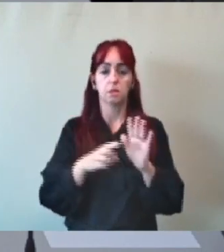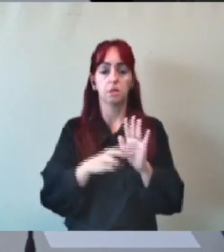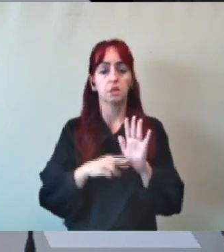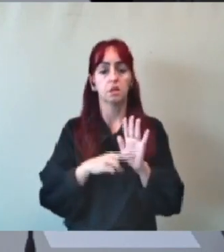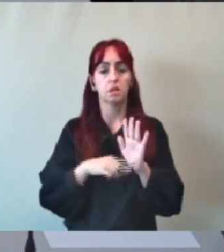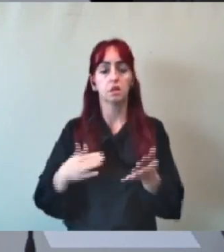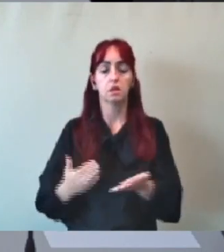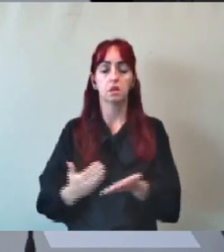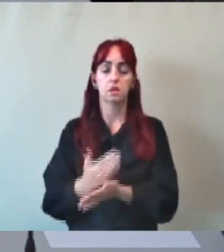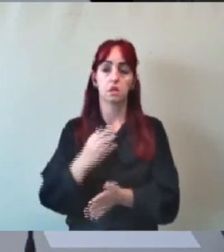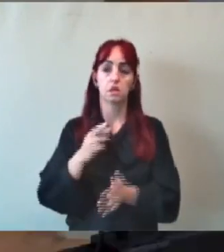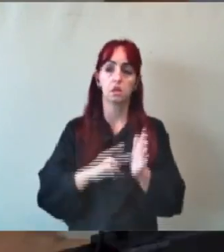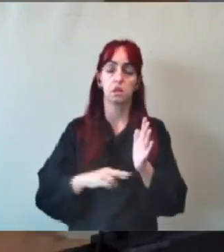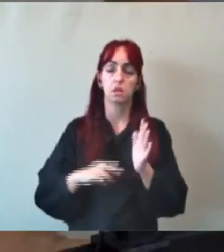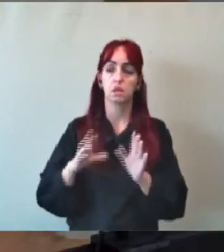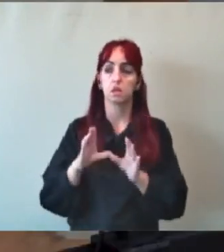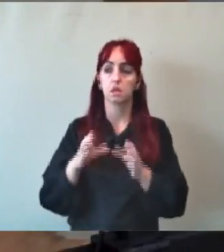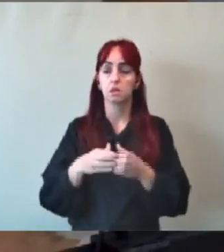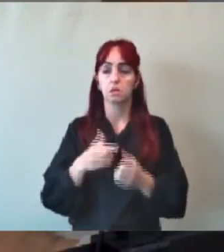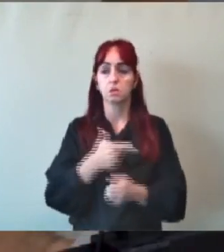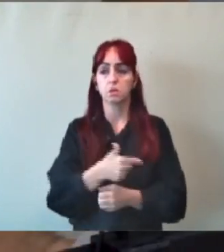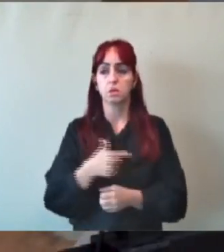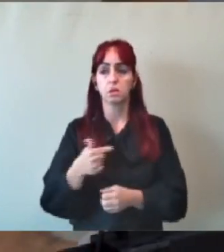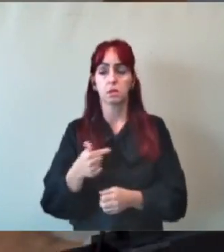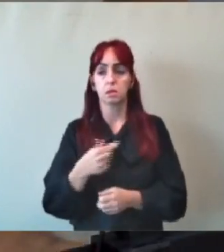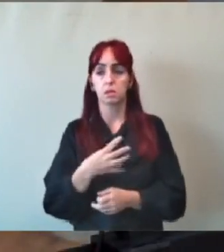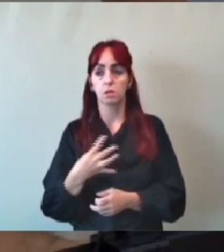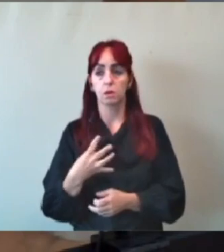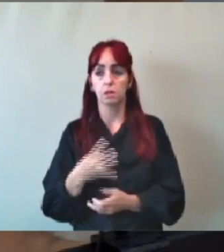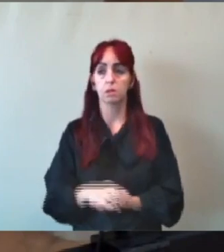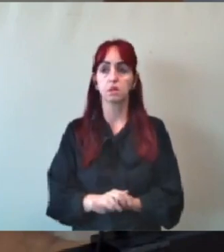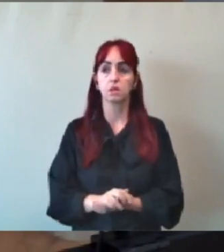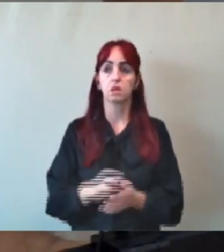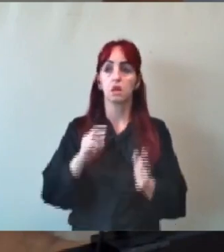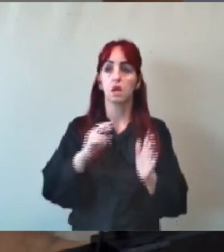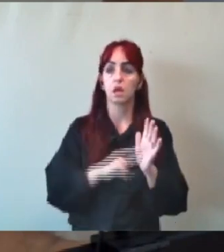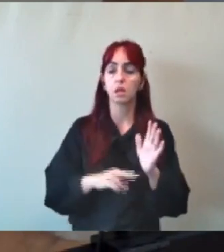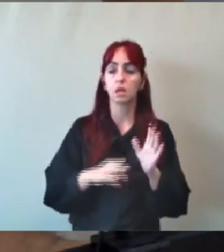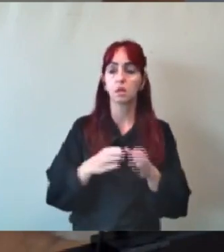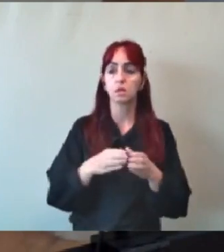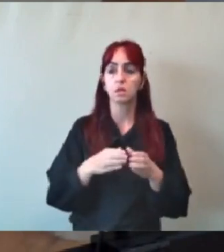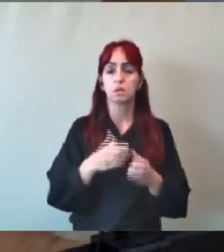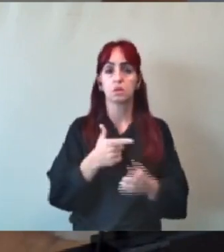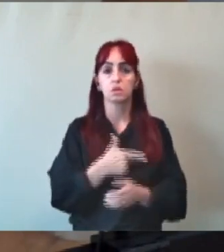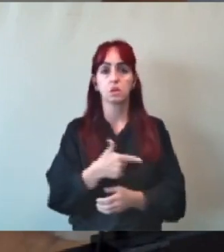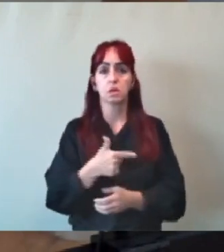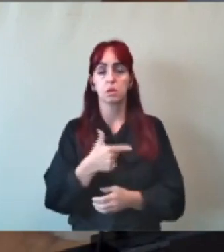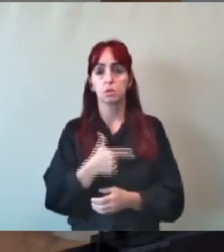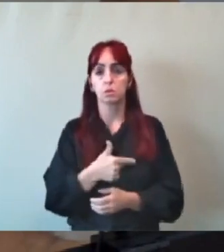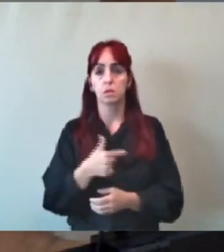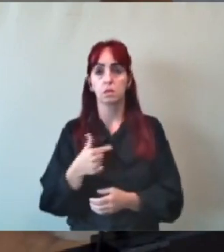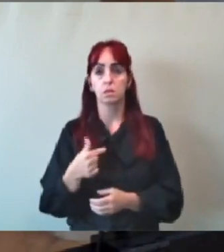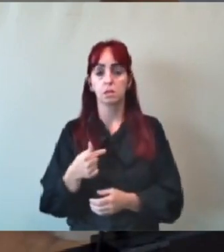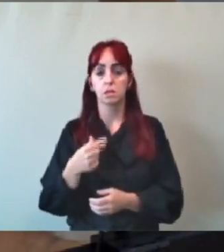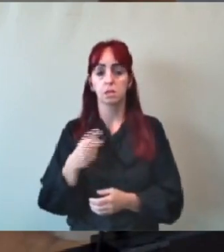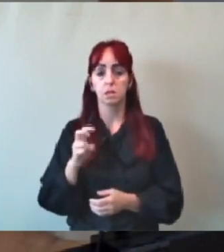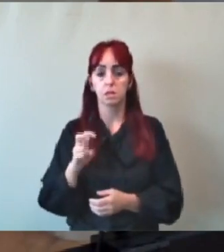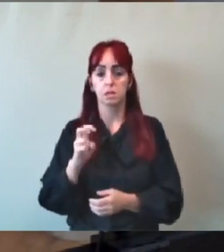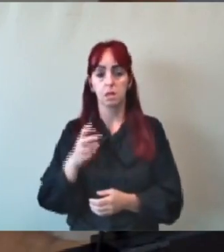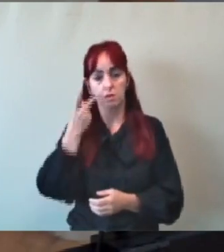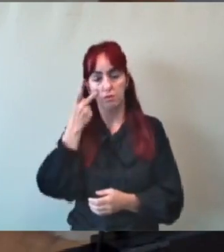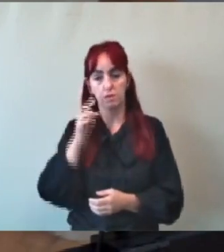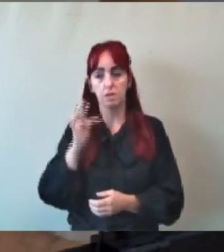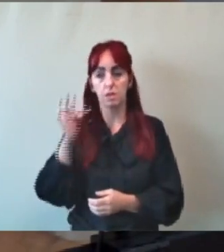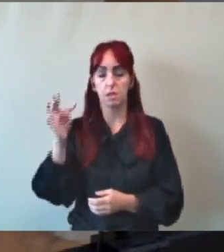comissão 274-2024. Requerimento de comissão 275-2024 tem uma visita técnica e finalidade de verificar as condições citadas